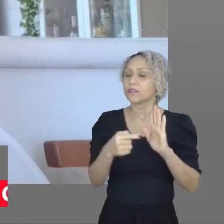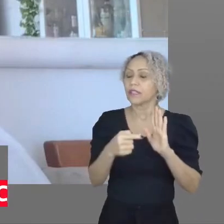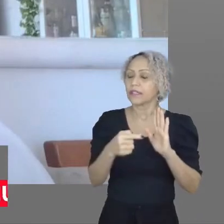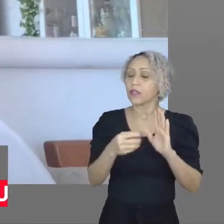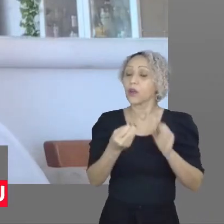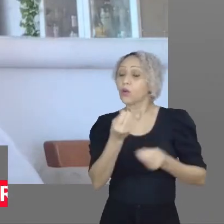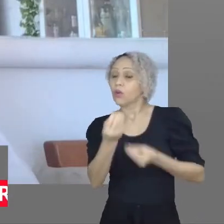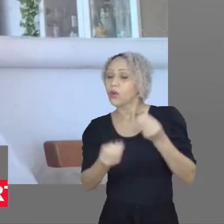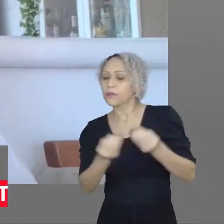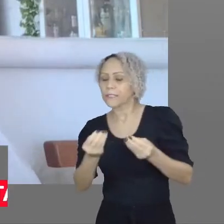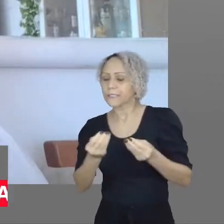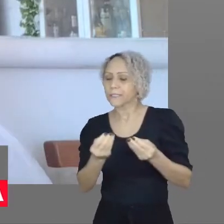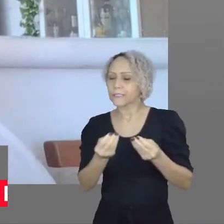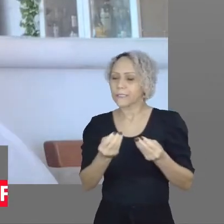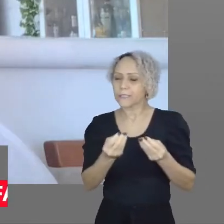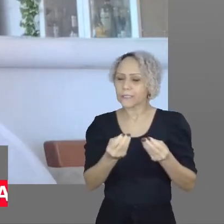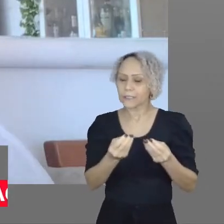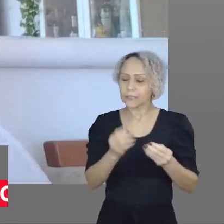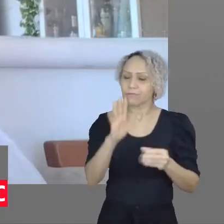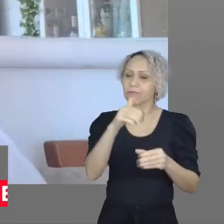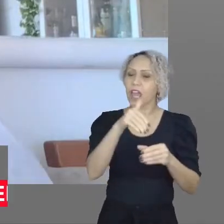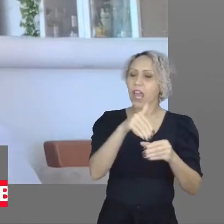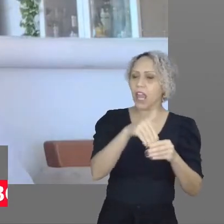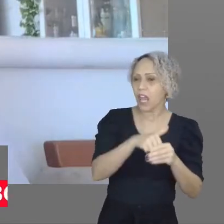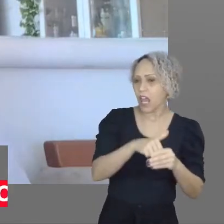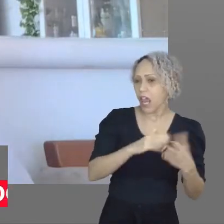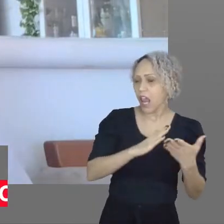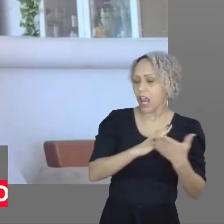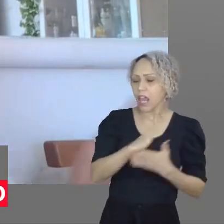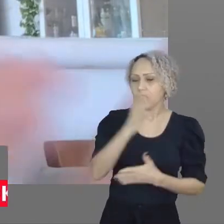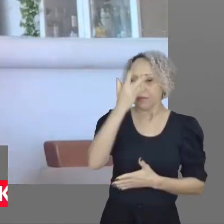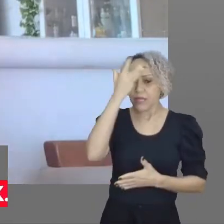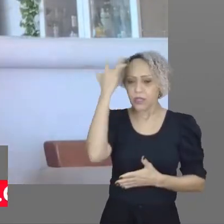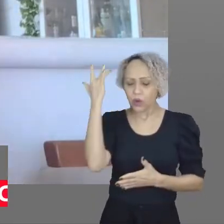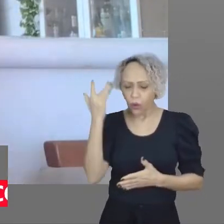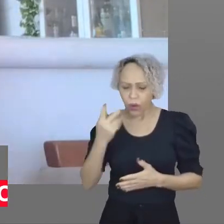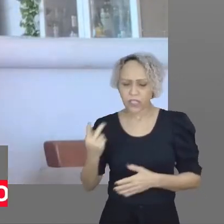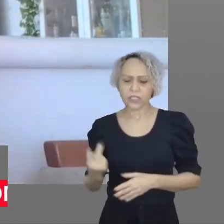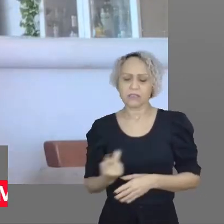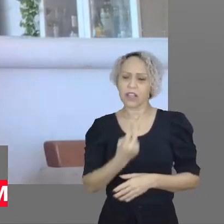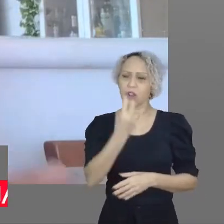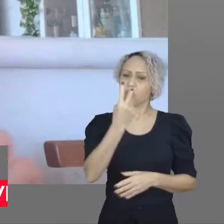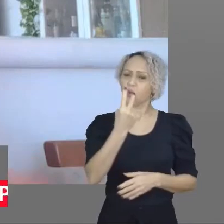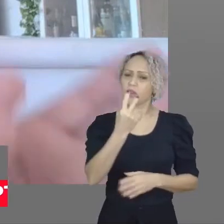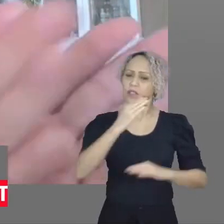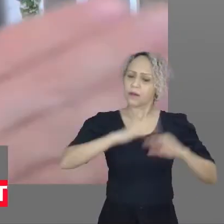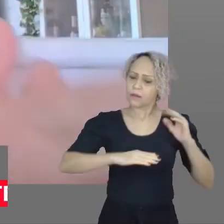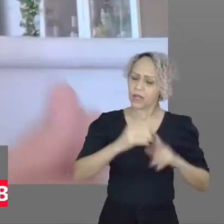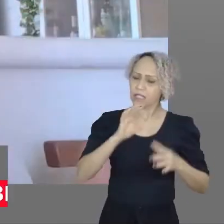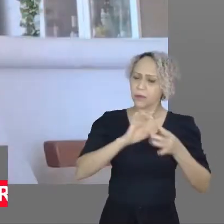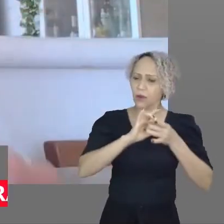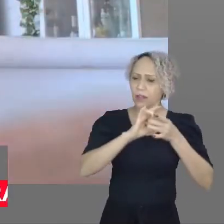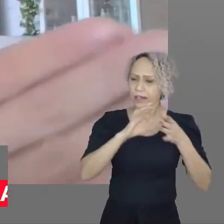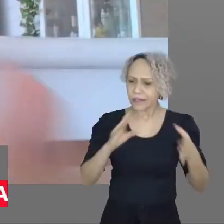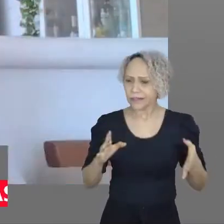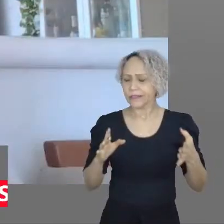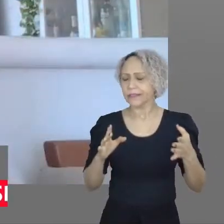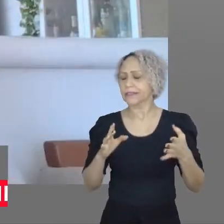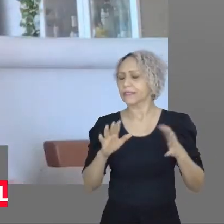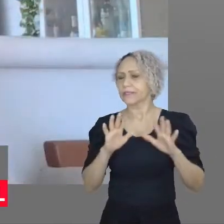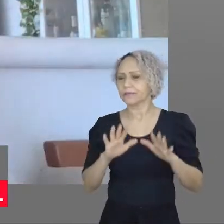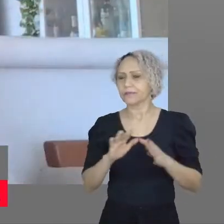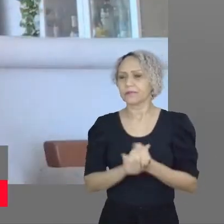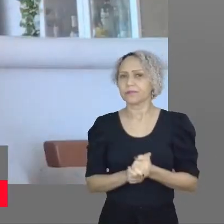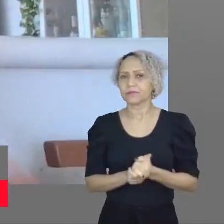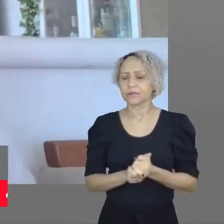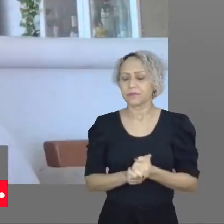prática política? E no final do ano a gente retorna para a gente olhar para essa prática e para, a partir do que chega de